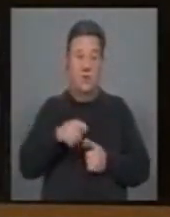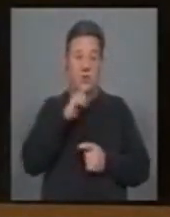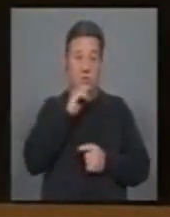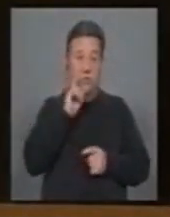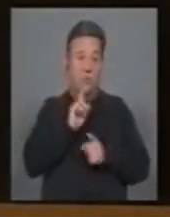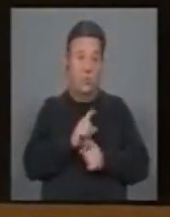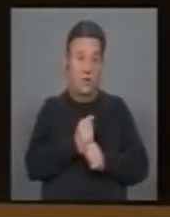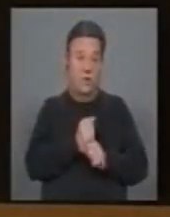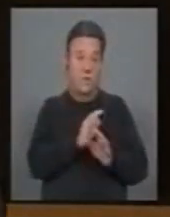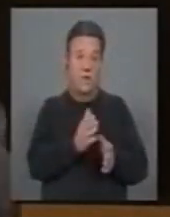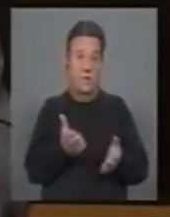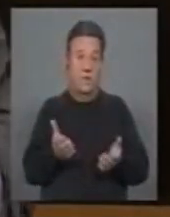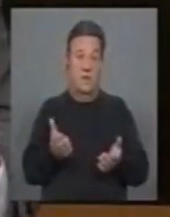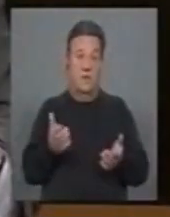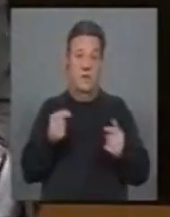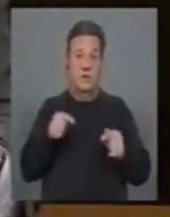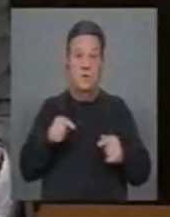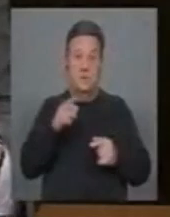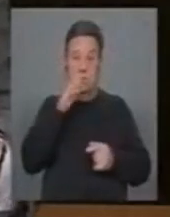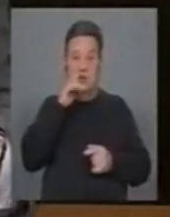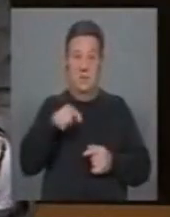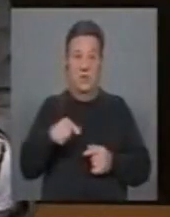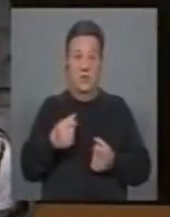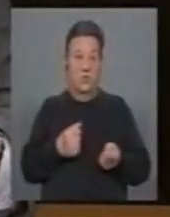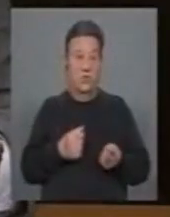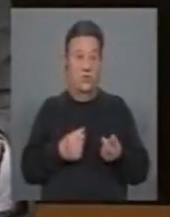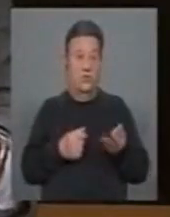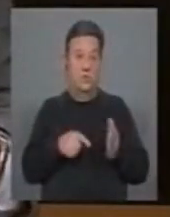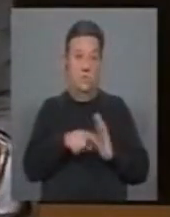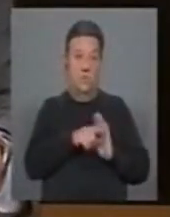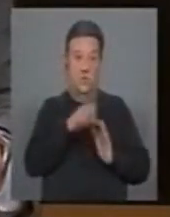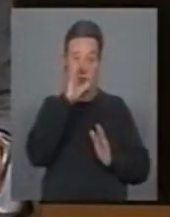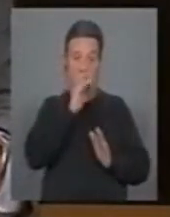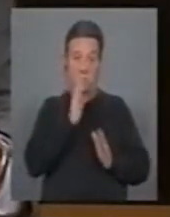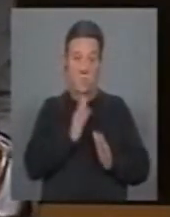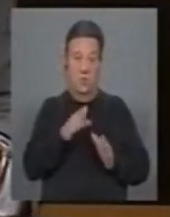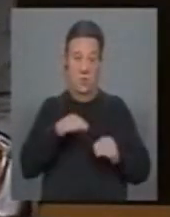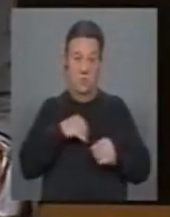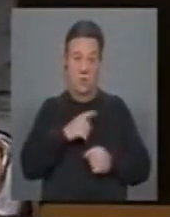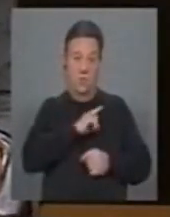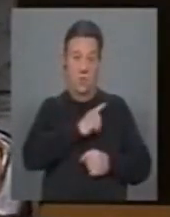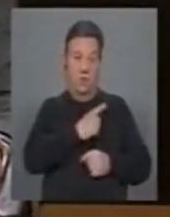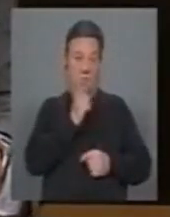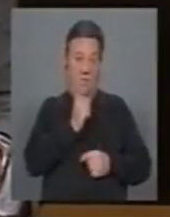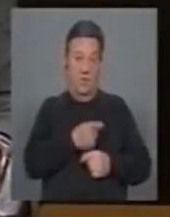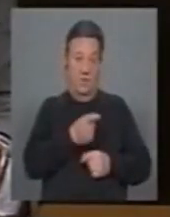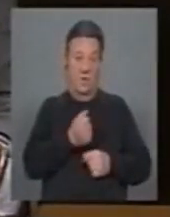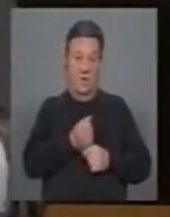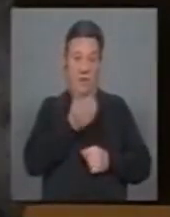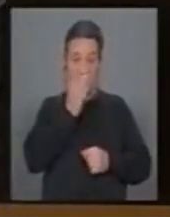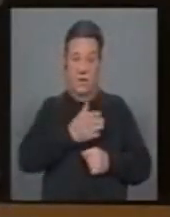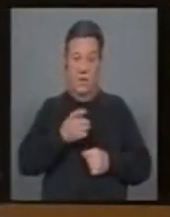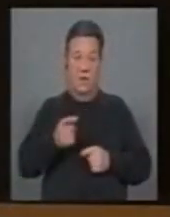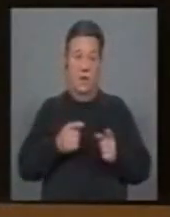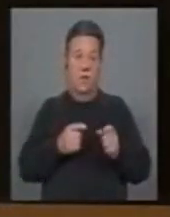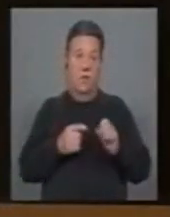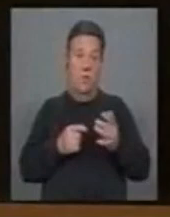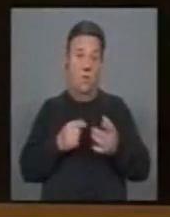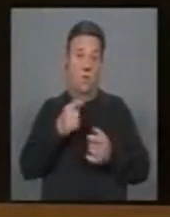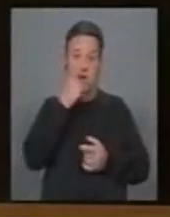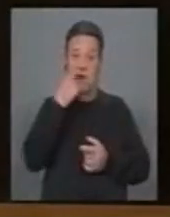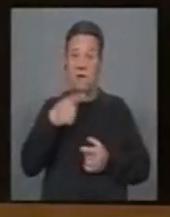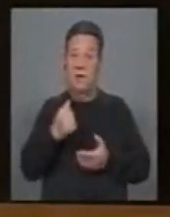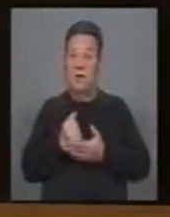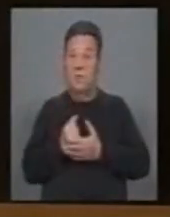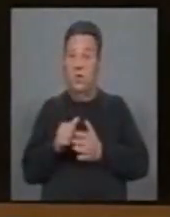consiga continuar a trabalhar tanto insistir um conjunto de medidas que o governo tem que ter tomar ter coragem ter de Deus aplicar ou quem recebe